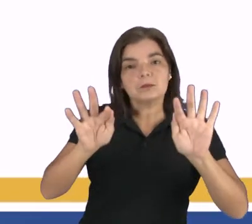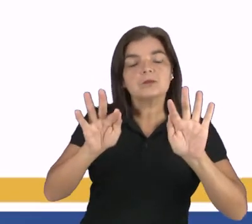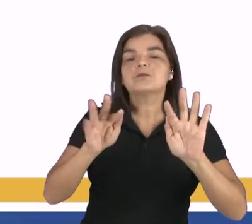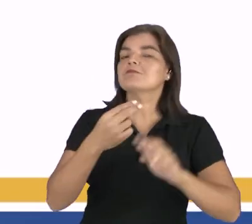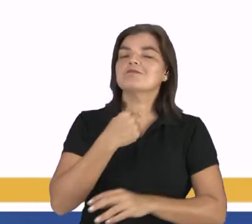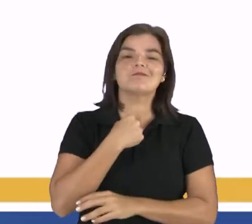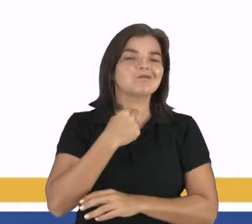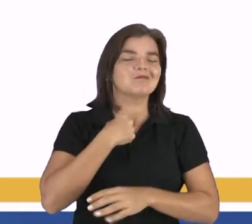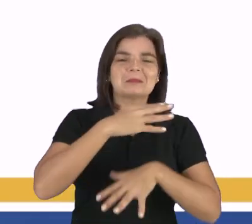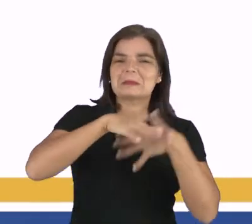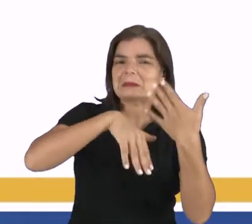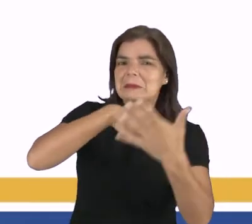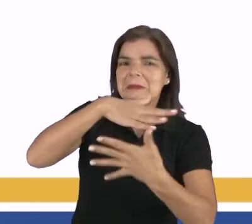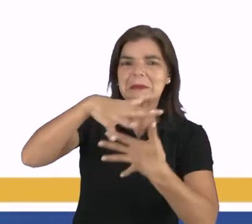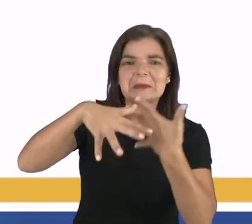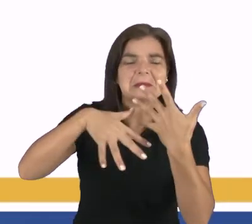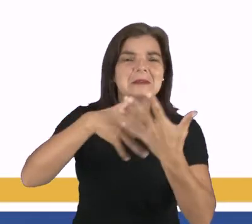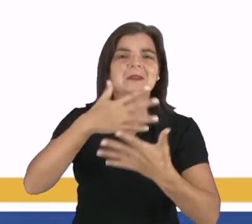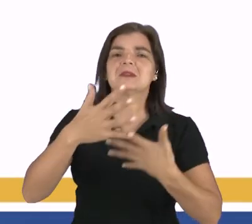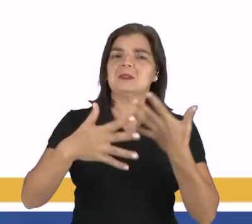não pode vir tudo